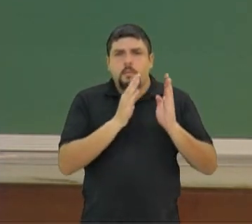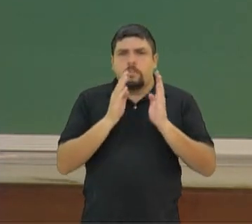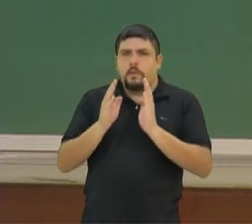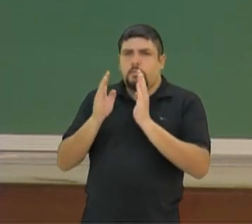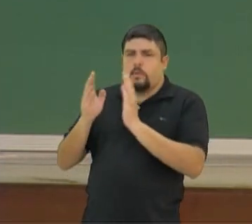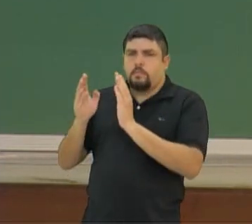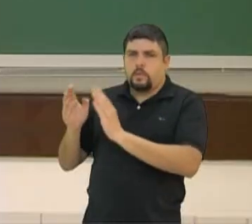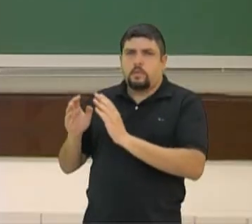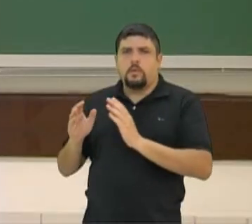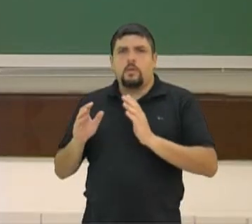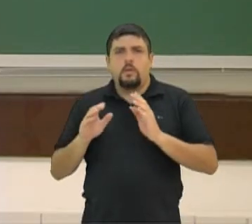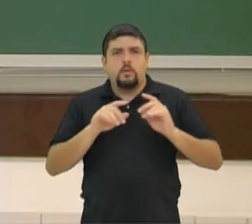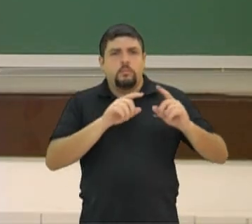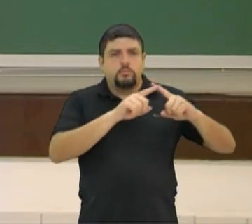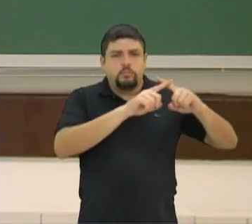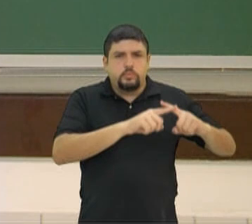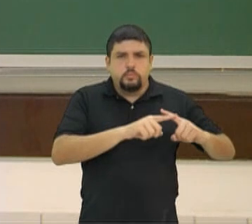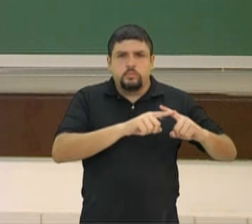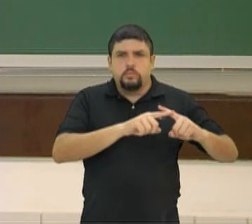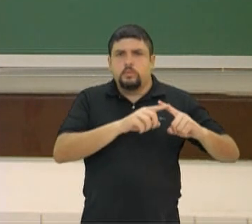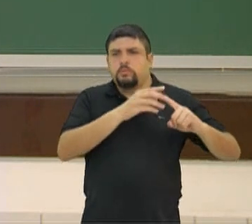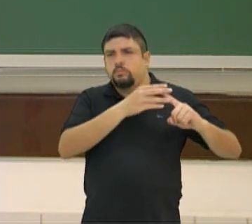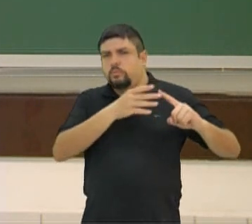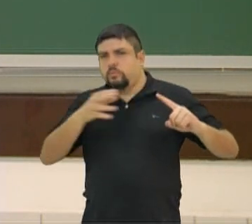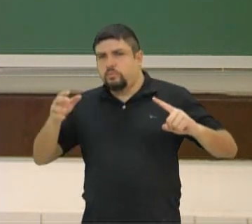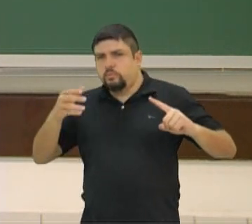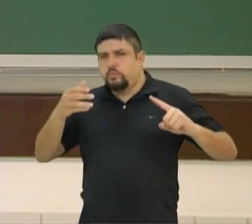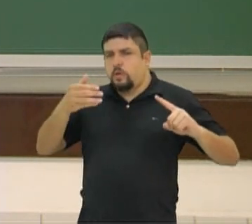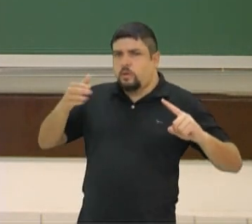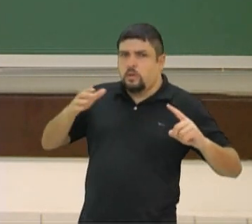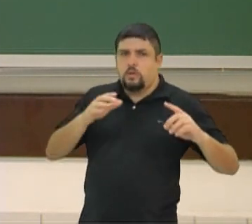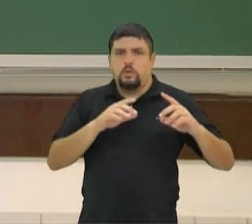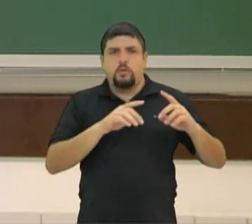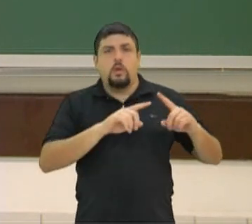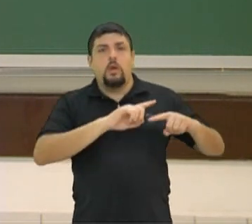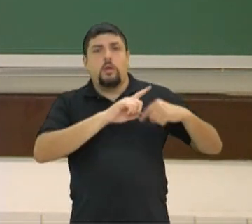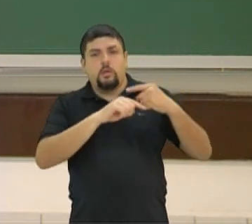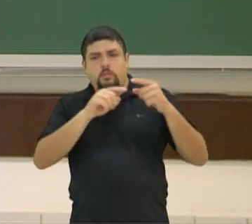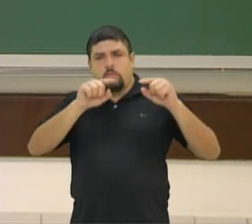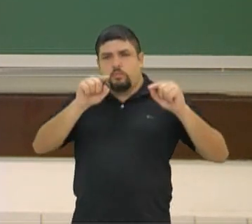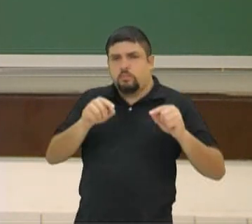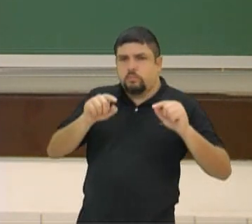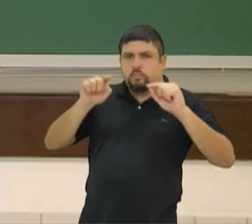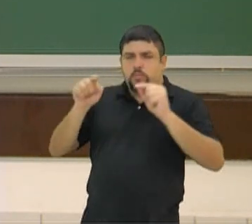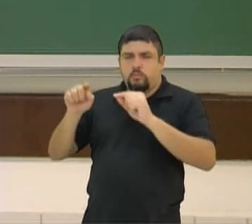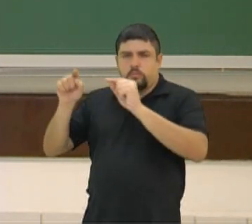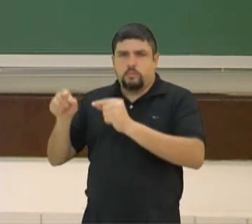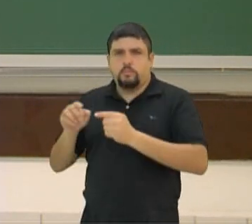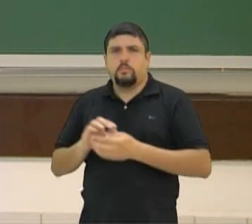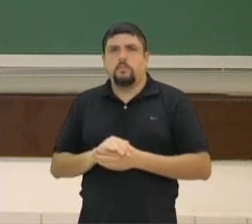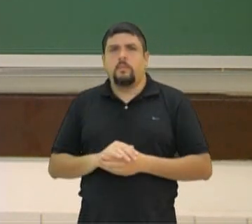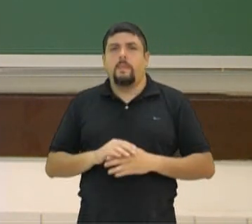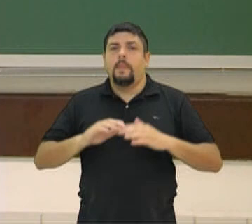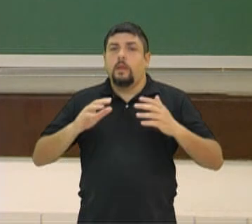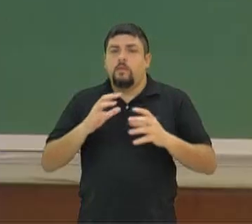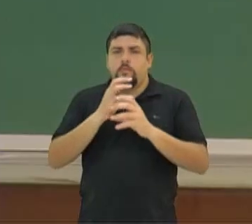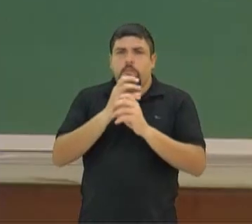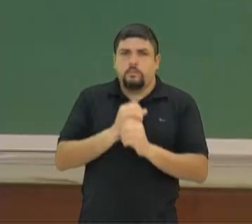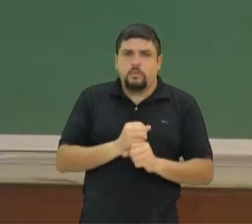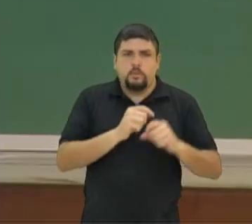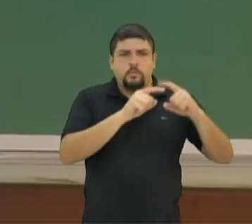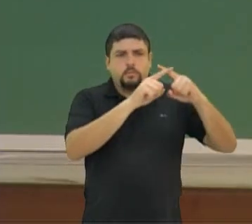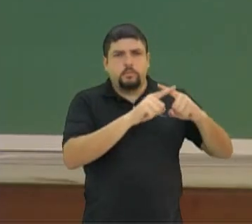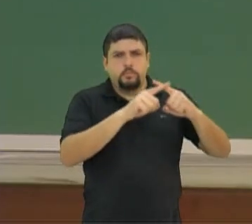é o dominante mesmo? 1. Então você pode esquecer ele, porque multiplicar por 1 é manter o valor. Então, minha sugestão é que vá multiplicando aos